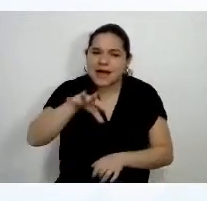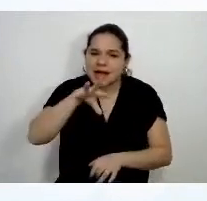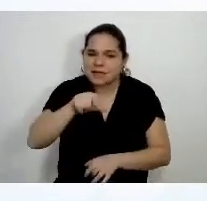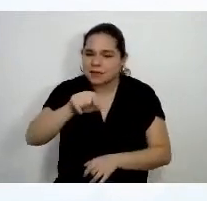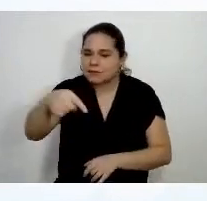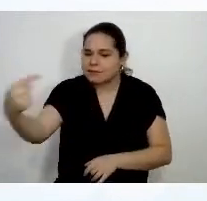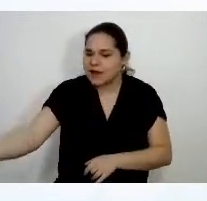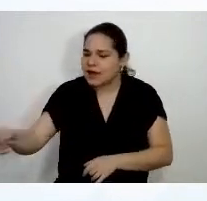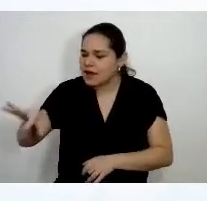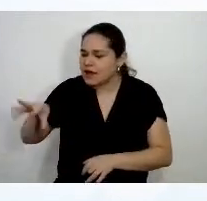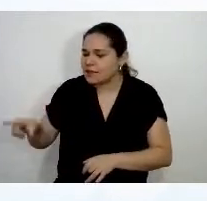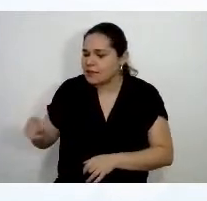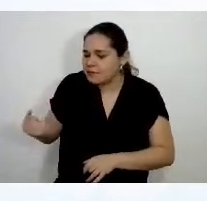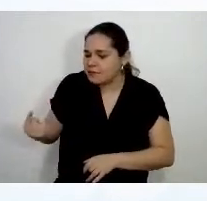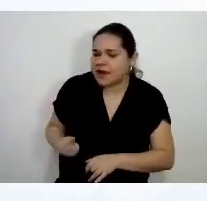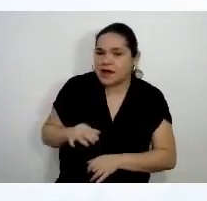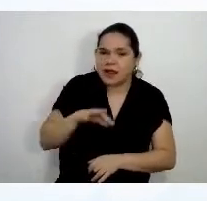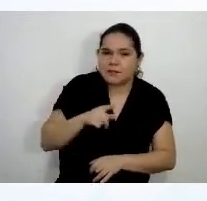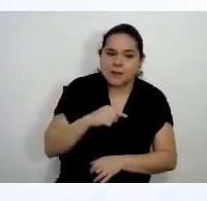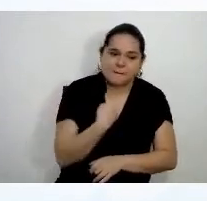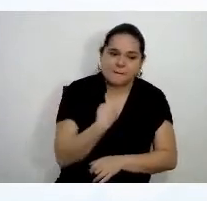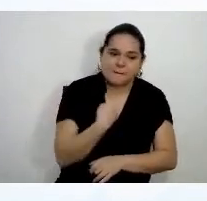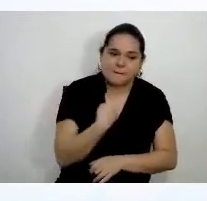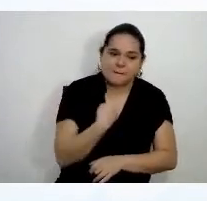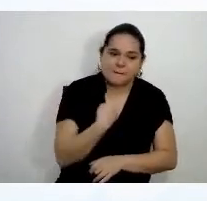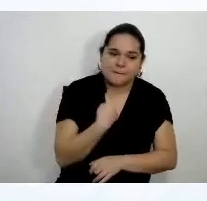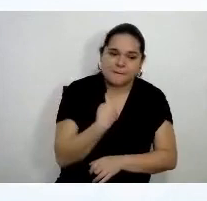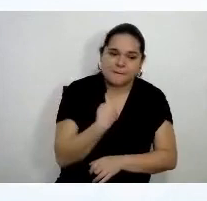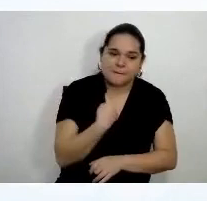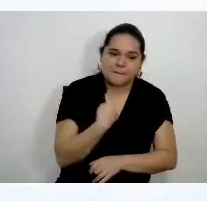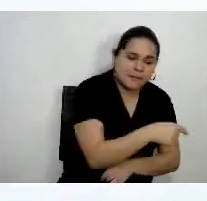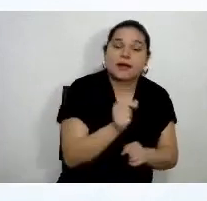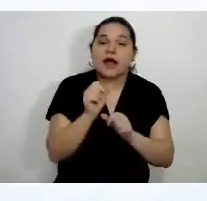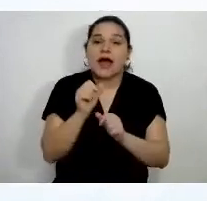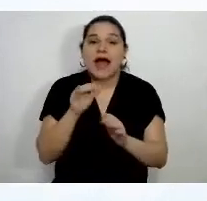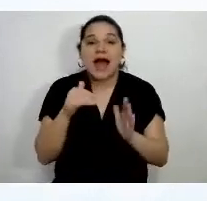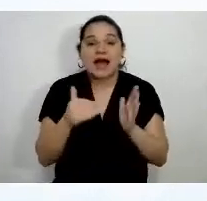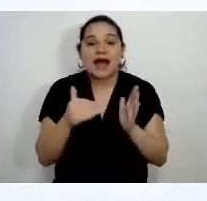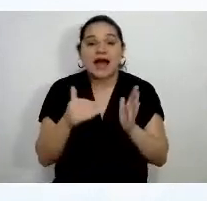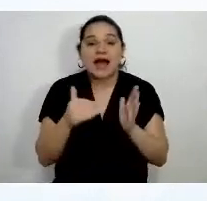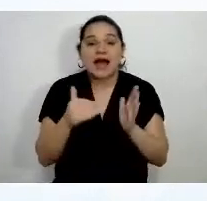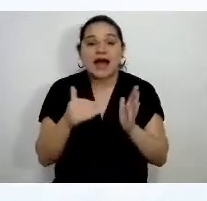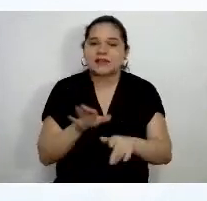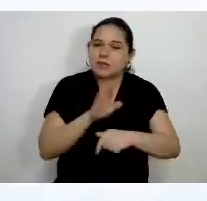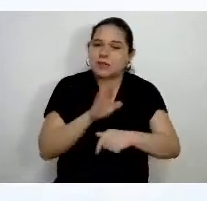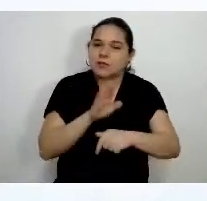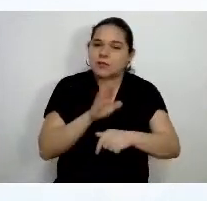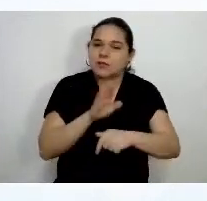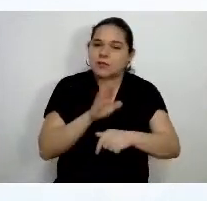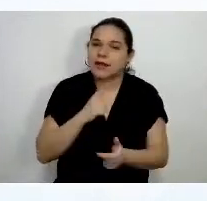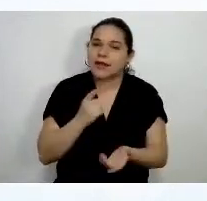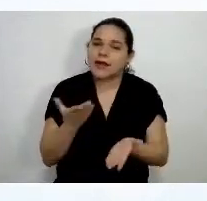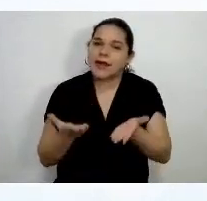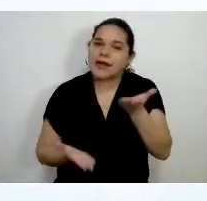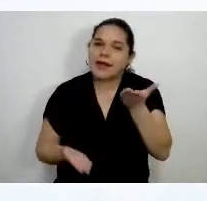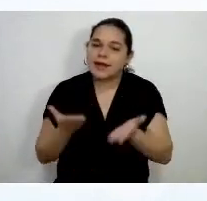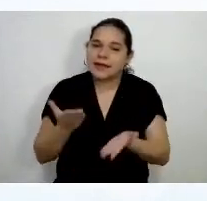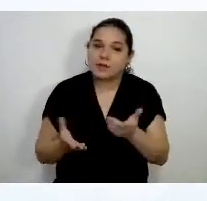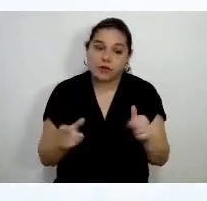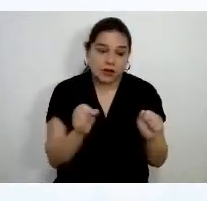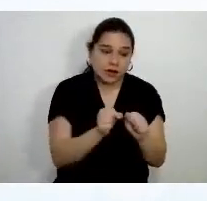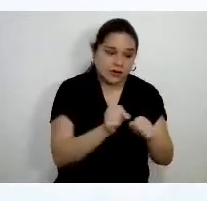doença. Até que chega um momento em que é um equilíbrio. Ele não produz doença, mas em compensação